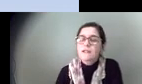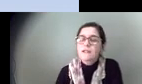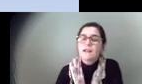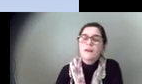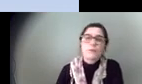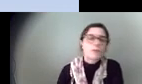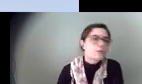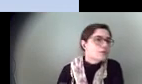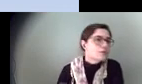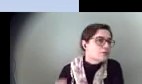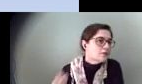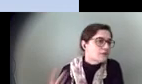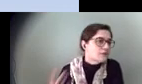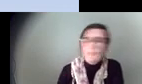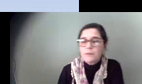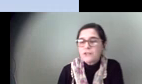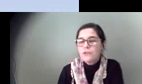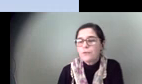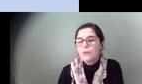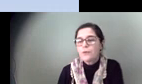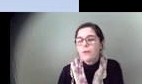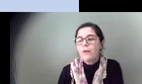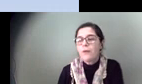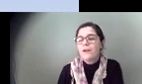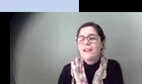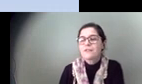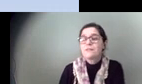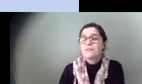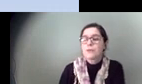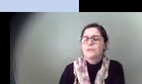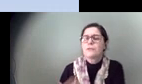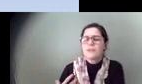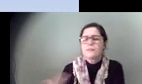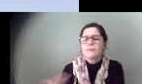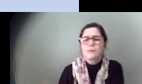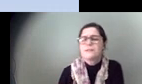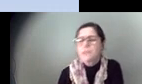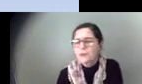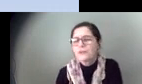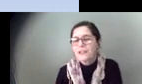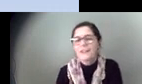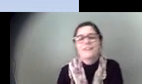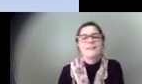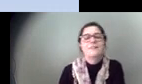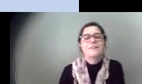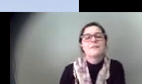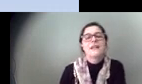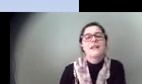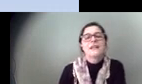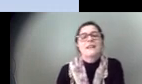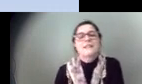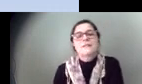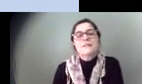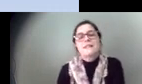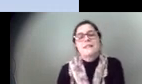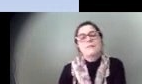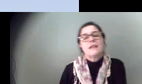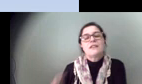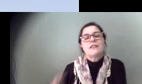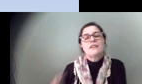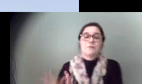para você, ou porque o professor de educação física, de repente, ele não foi muito bom, e você pode provar que você pode ser melhor do que ele, entendeu? Então,